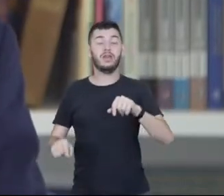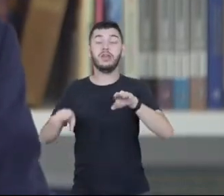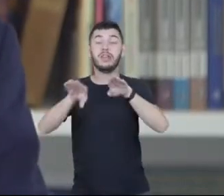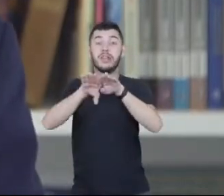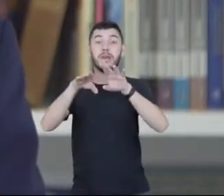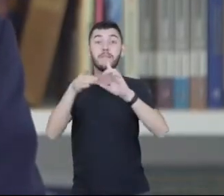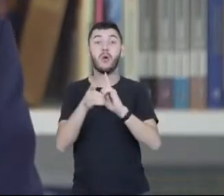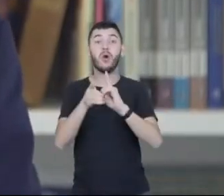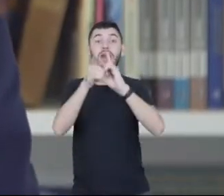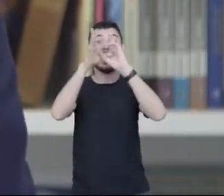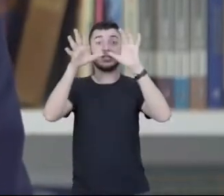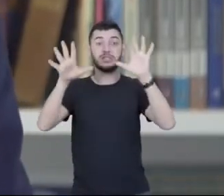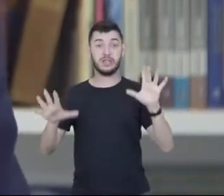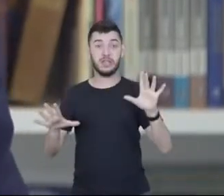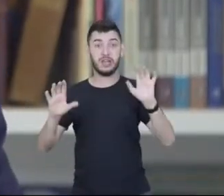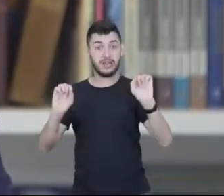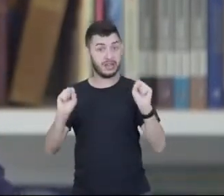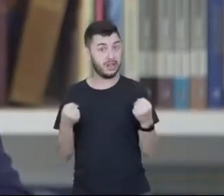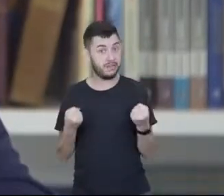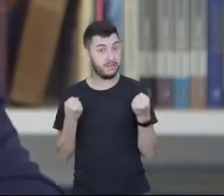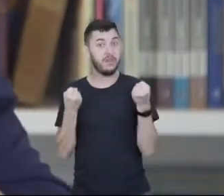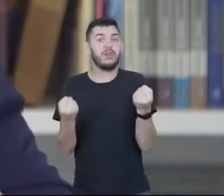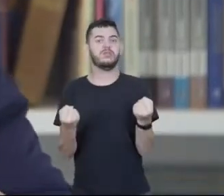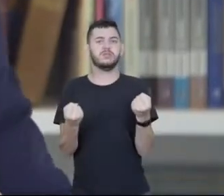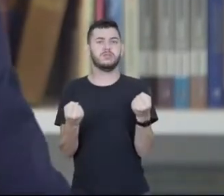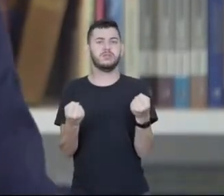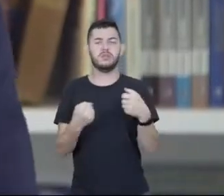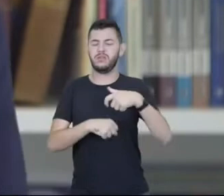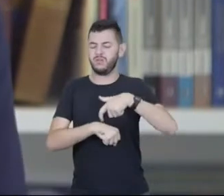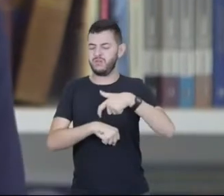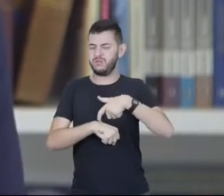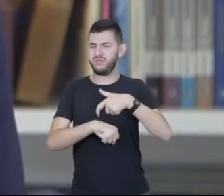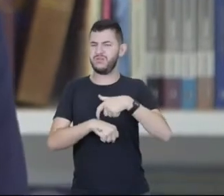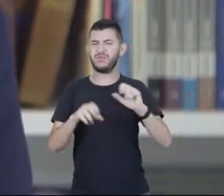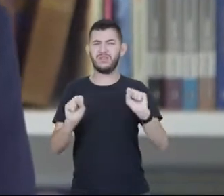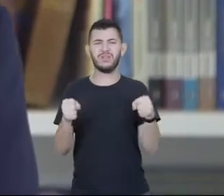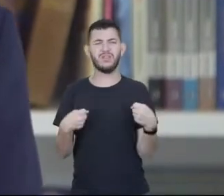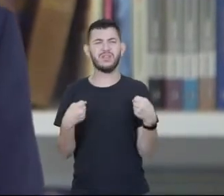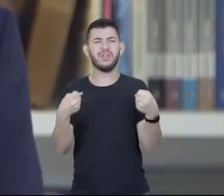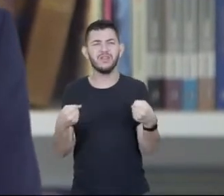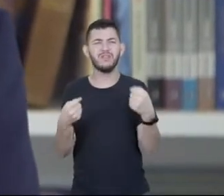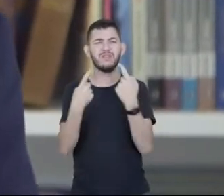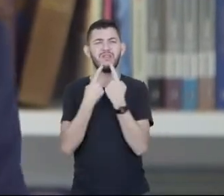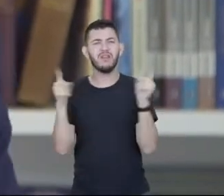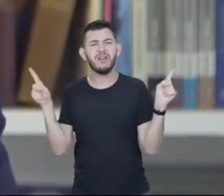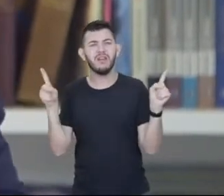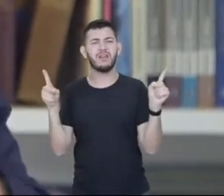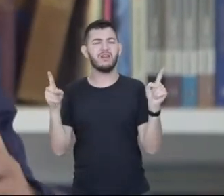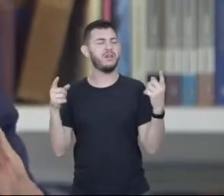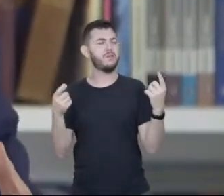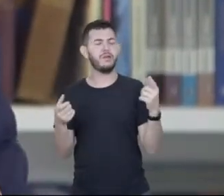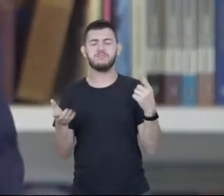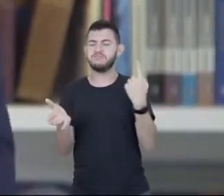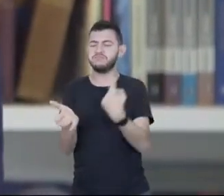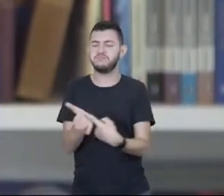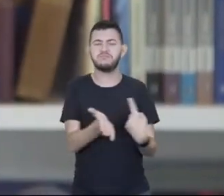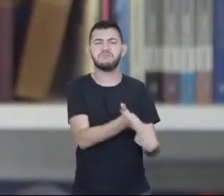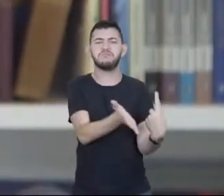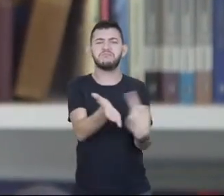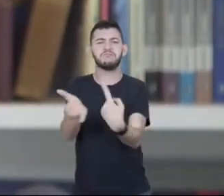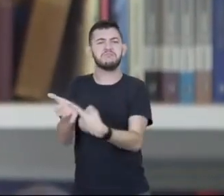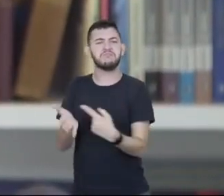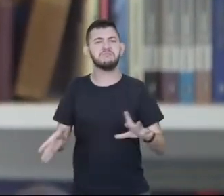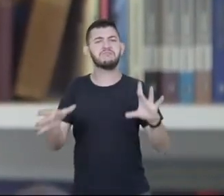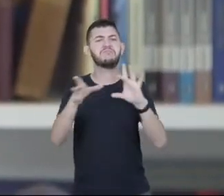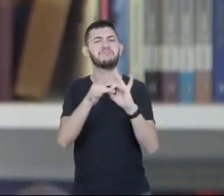e quando essa defesa reclama a formação de alianças e as alianças são